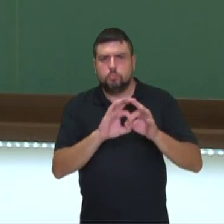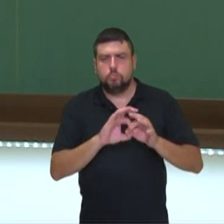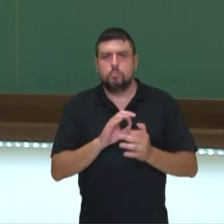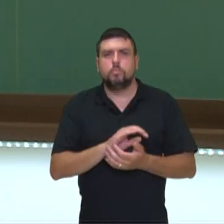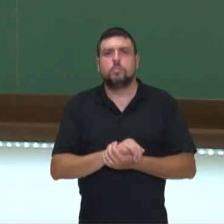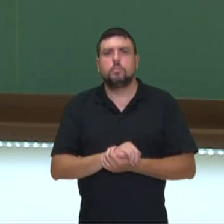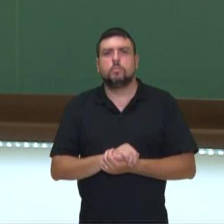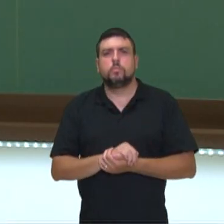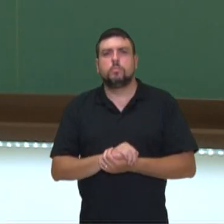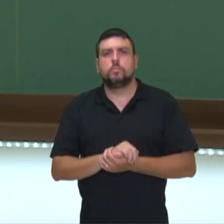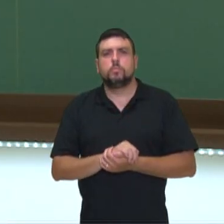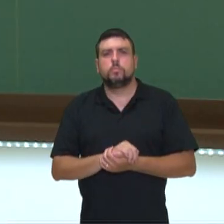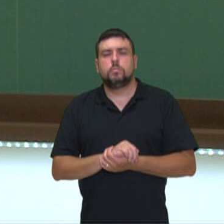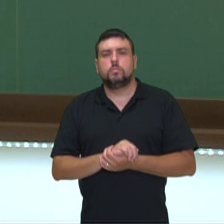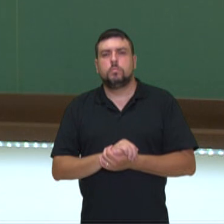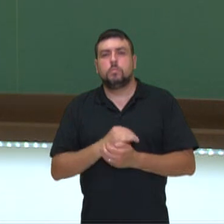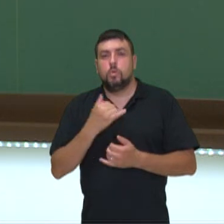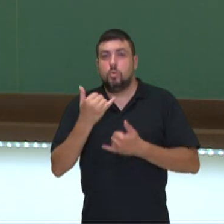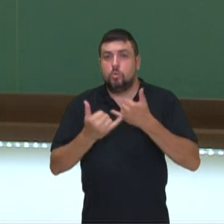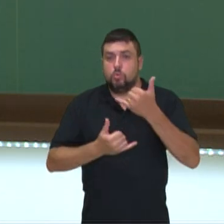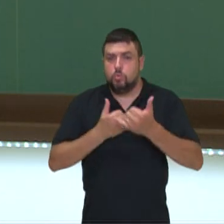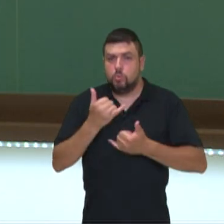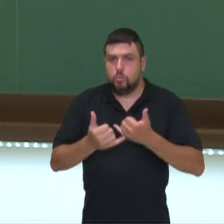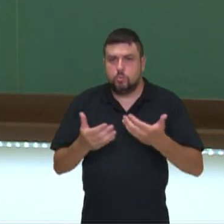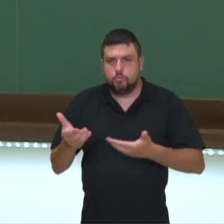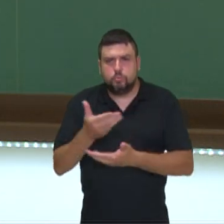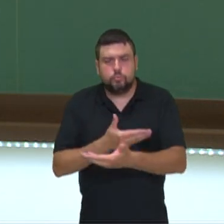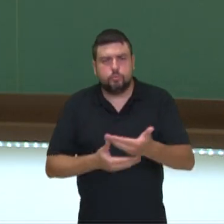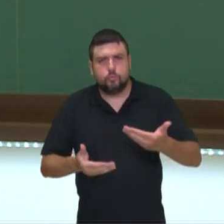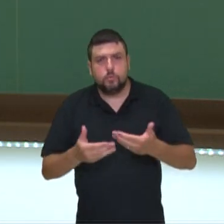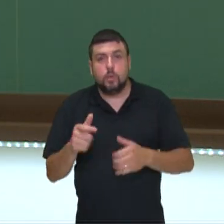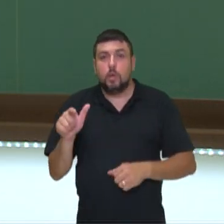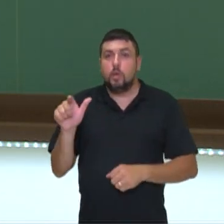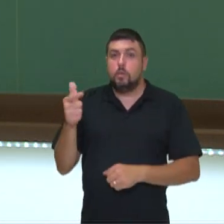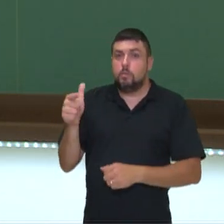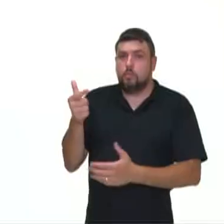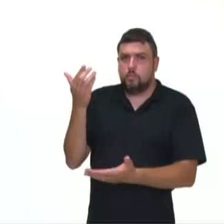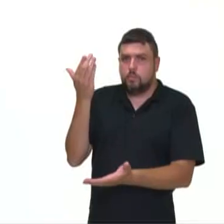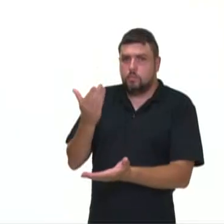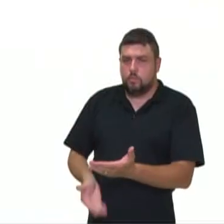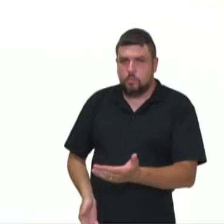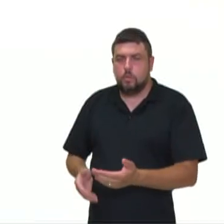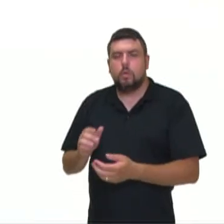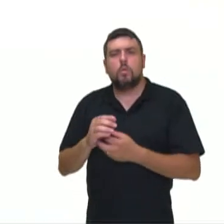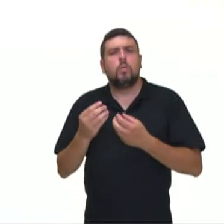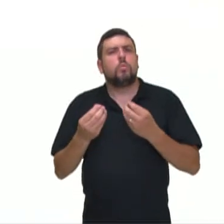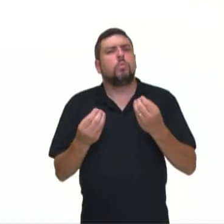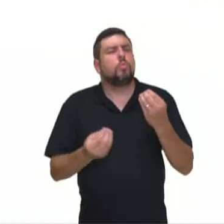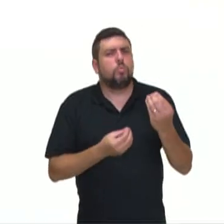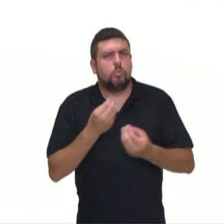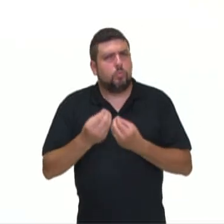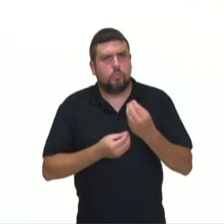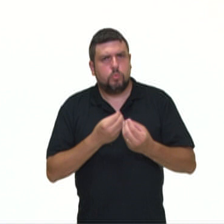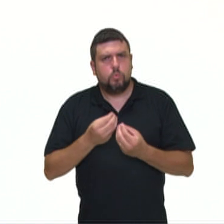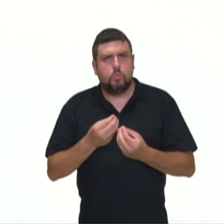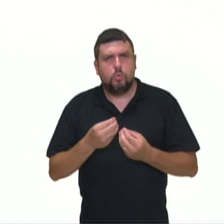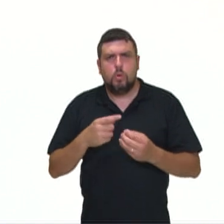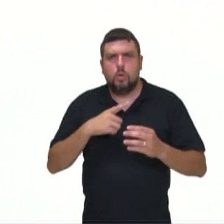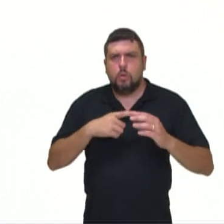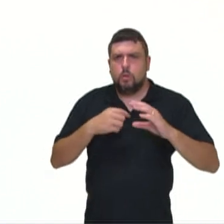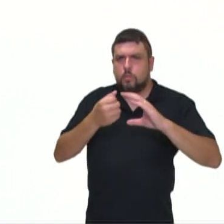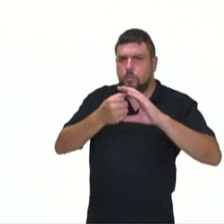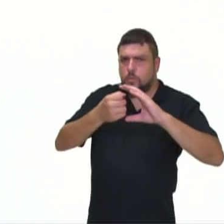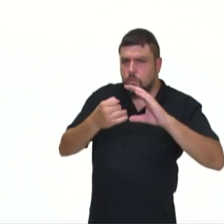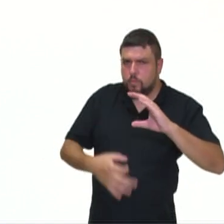Os jogos cooperativos sem perdedores são caracterizados normalmente de